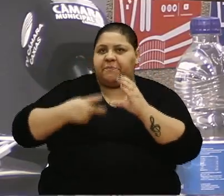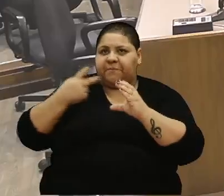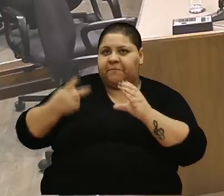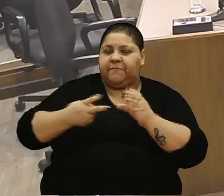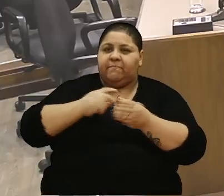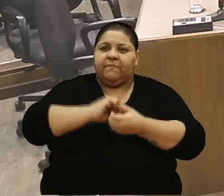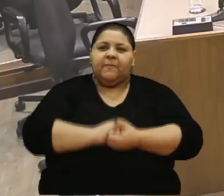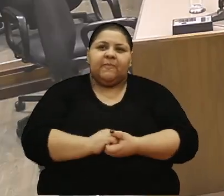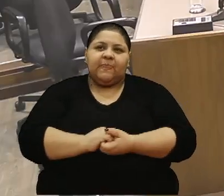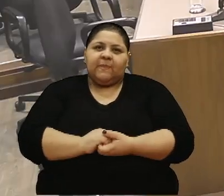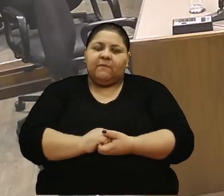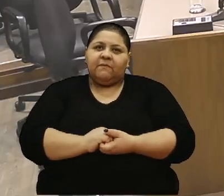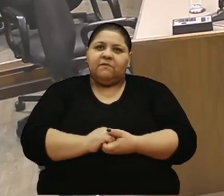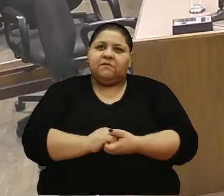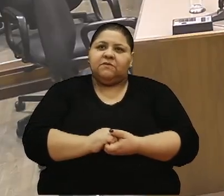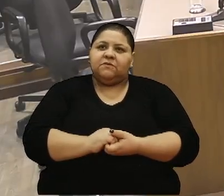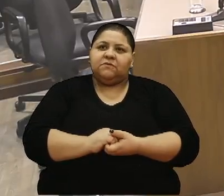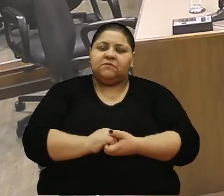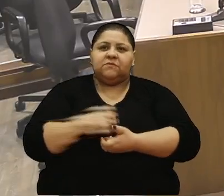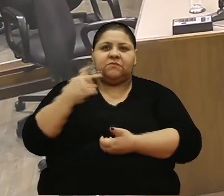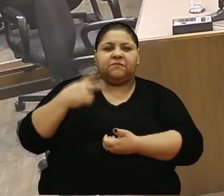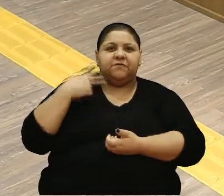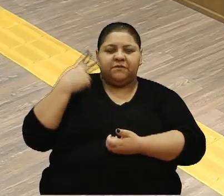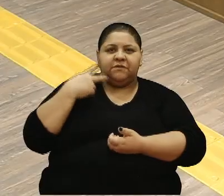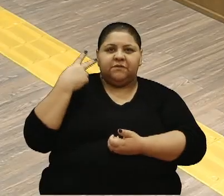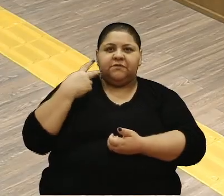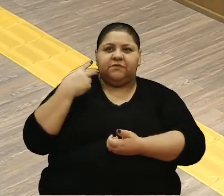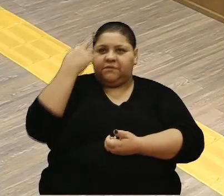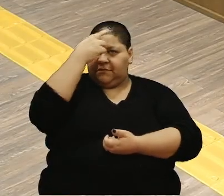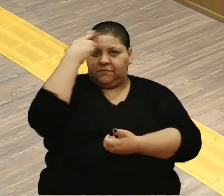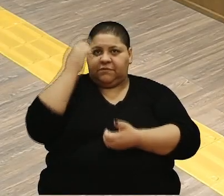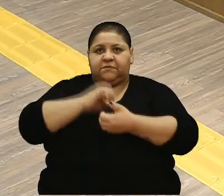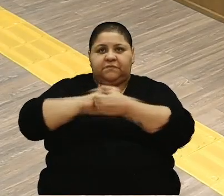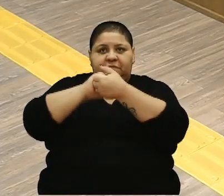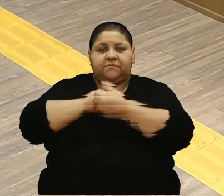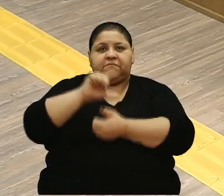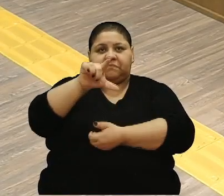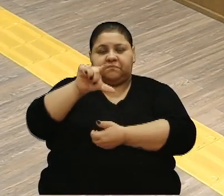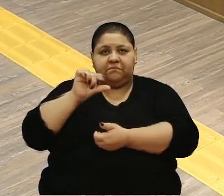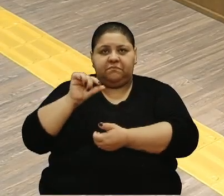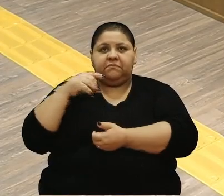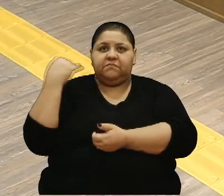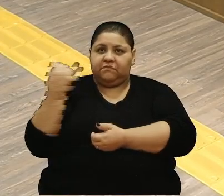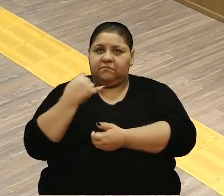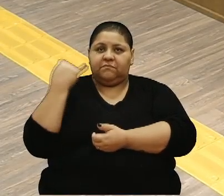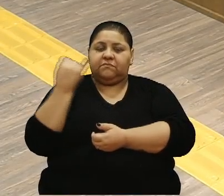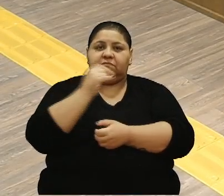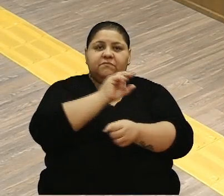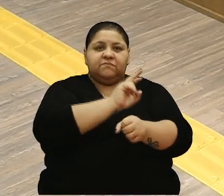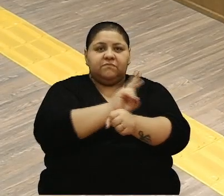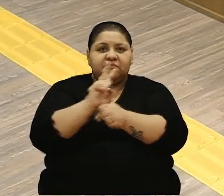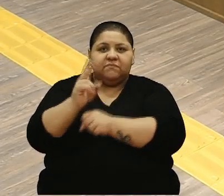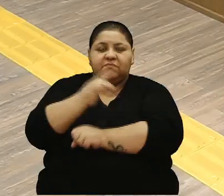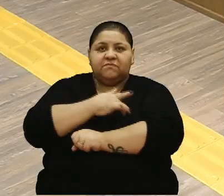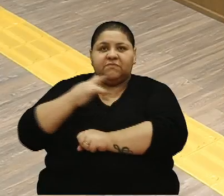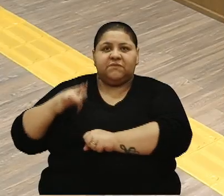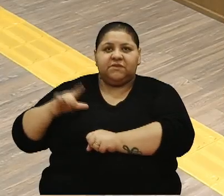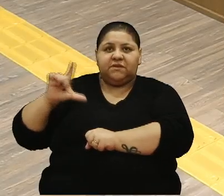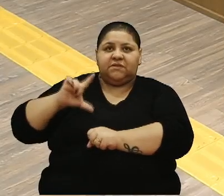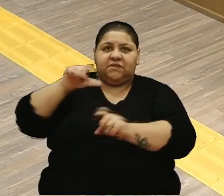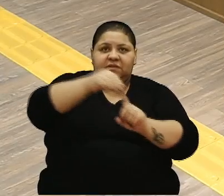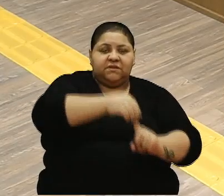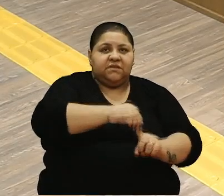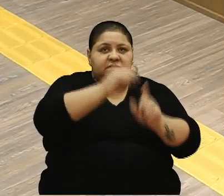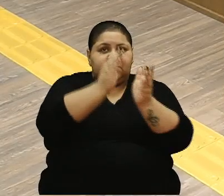Obrigado, vereador Calé. Vereador Rafael, meus cumprimentos ao senhor pela sua decisão também tão importante, né, de cuidar da saúde. Tem um princípio bíblico, né?